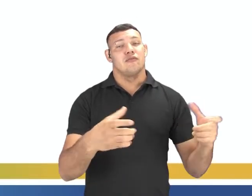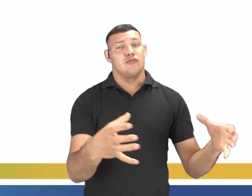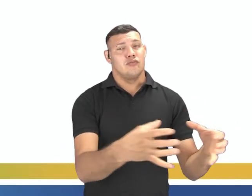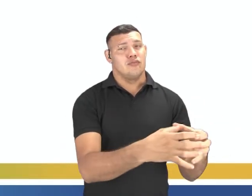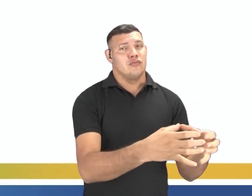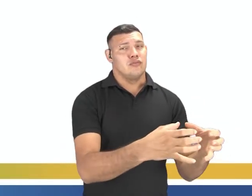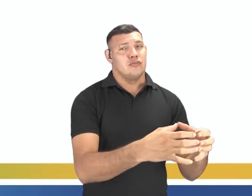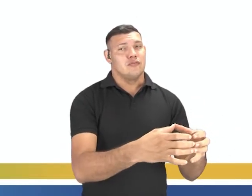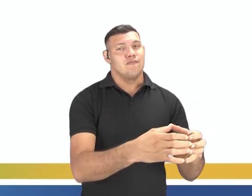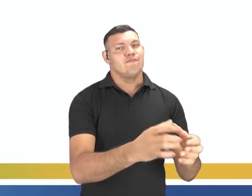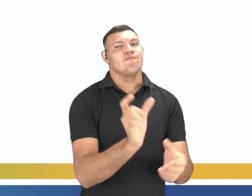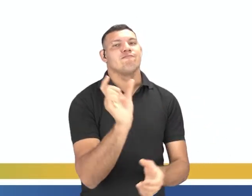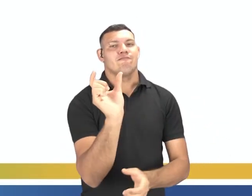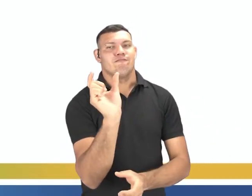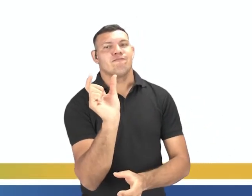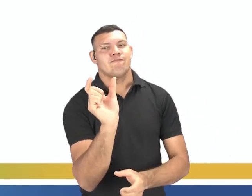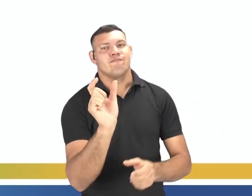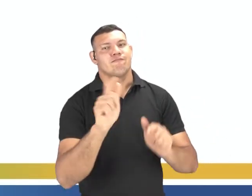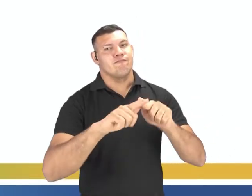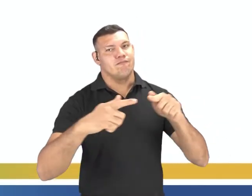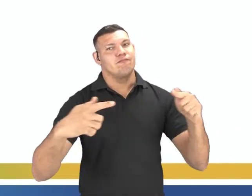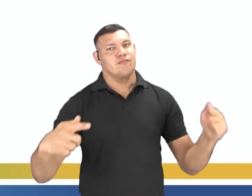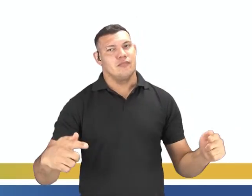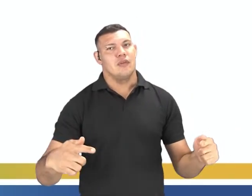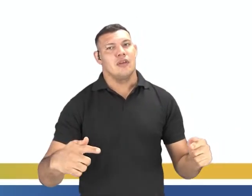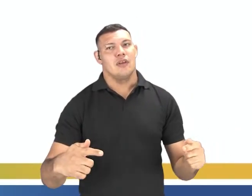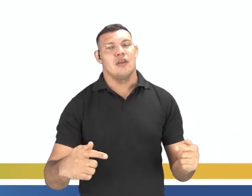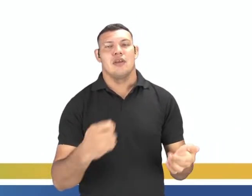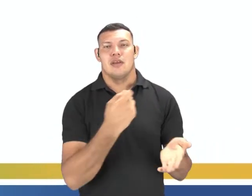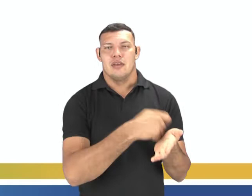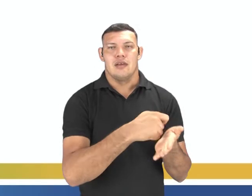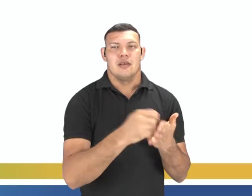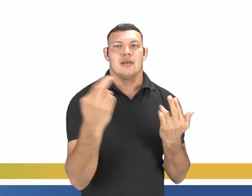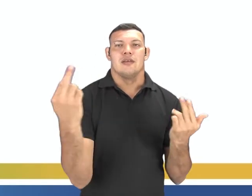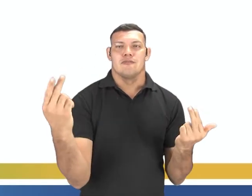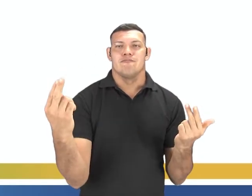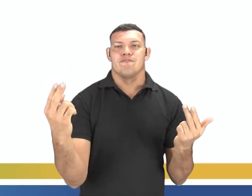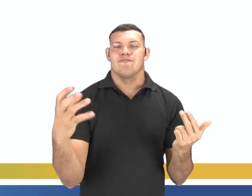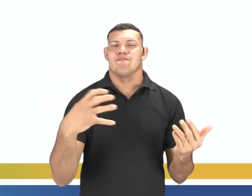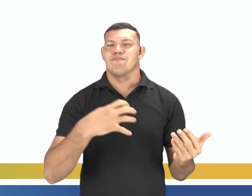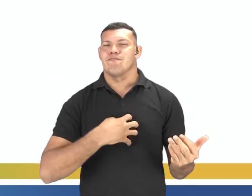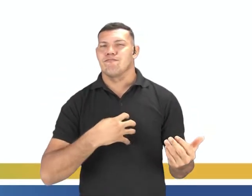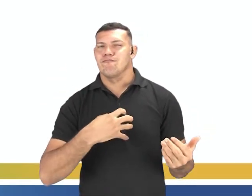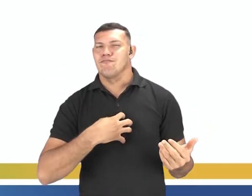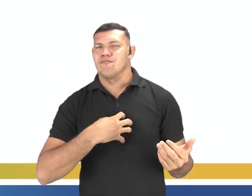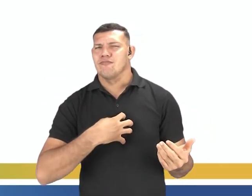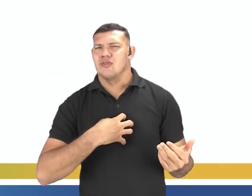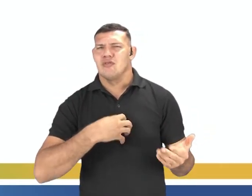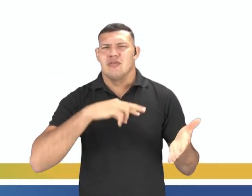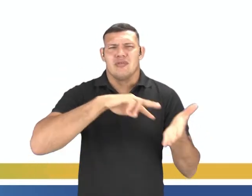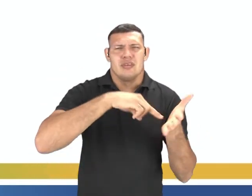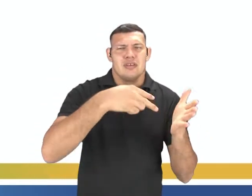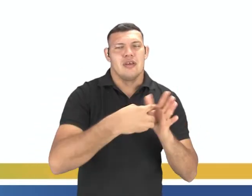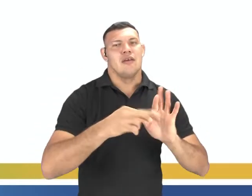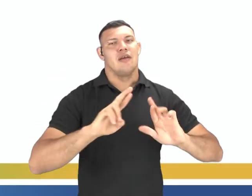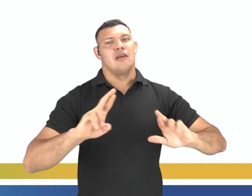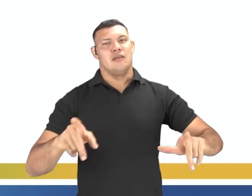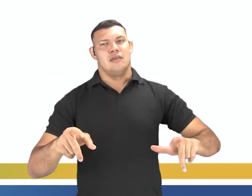palavra. A grafia vai ser igual, o significado vai ser totalmente